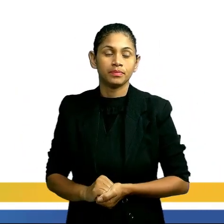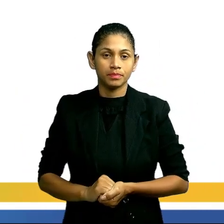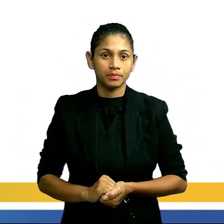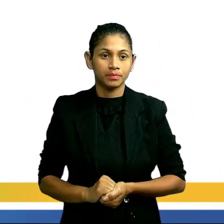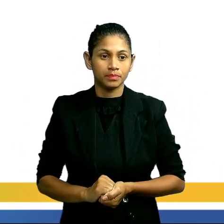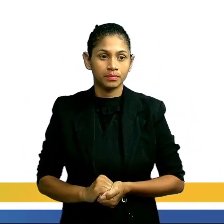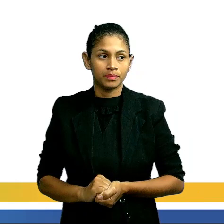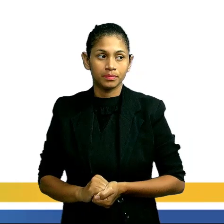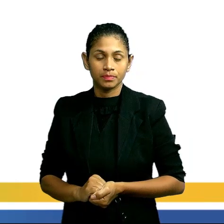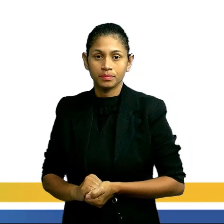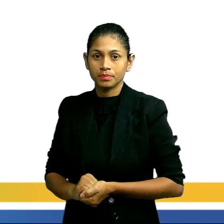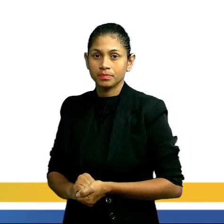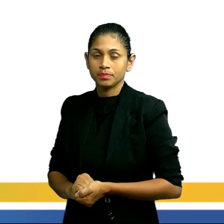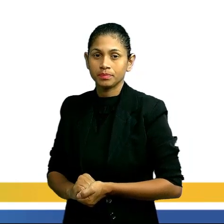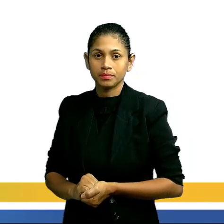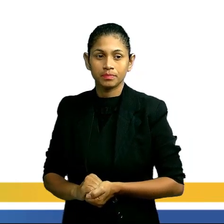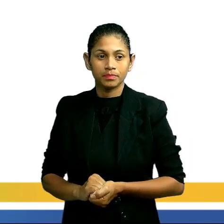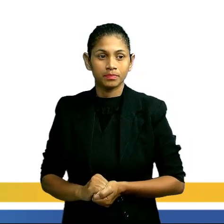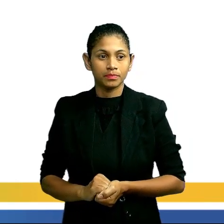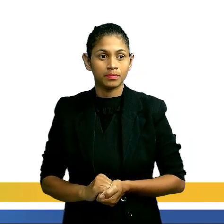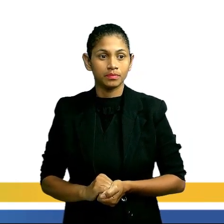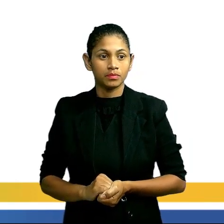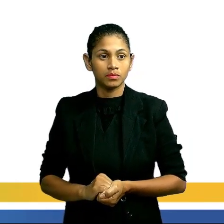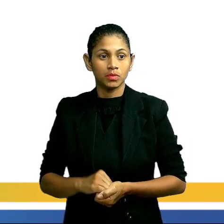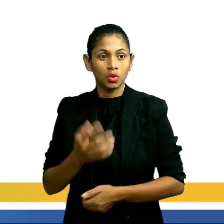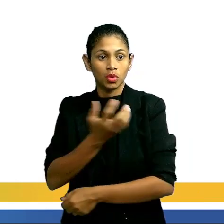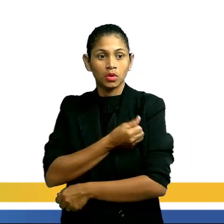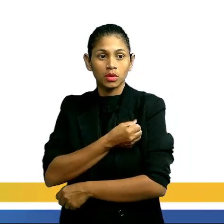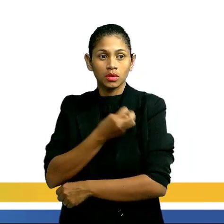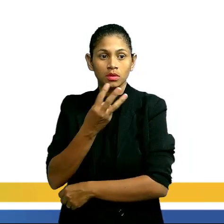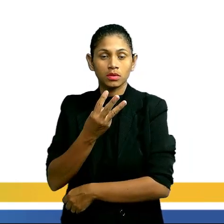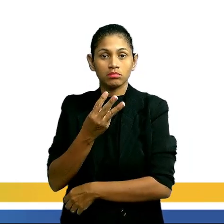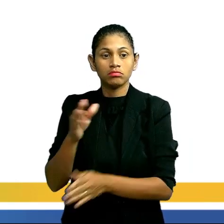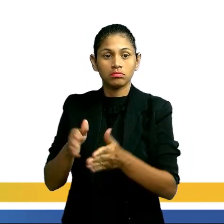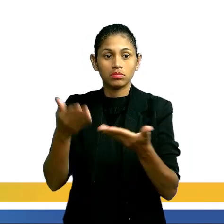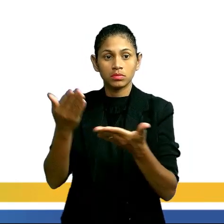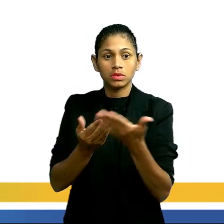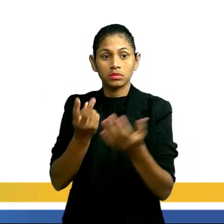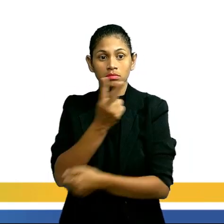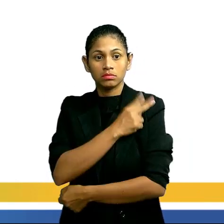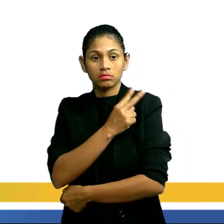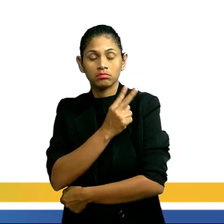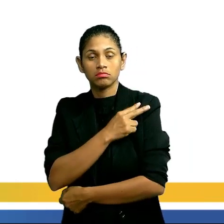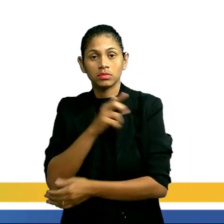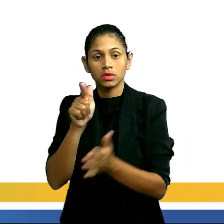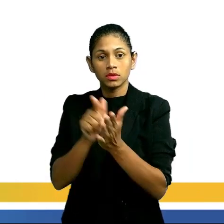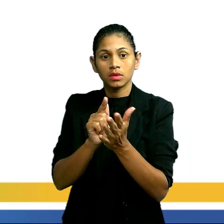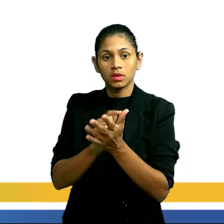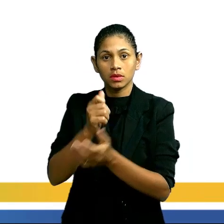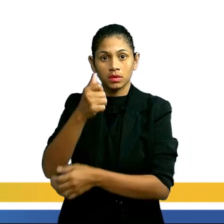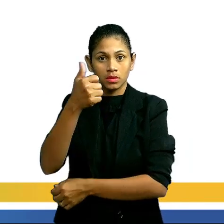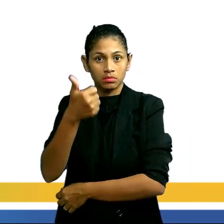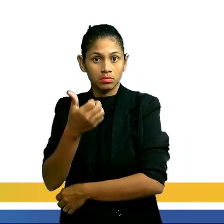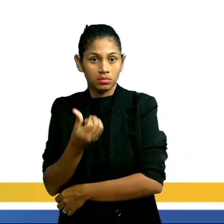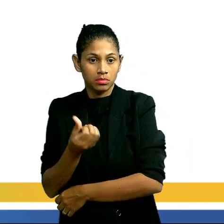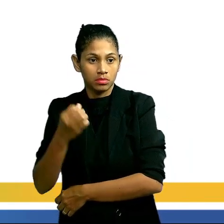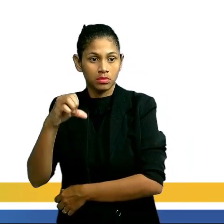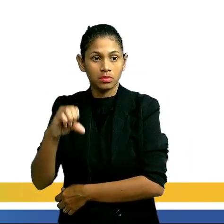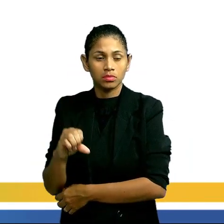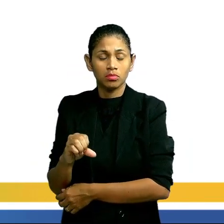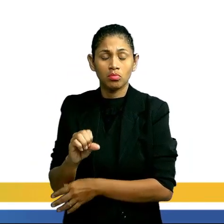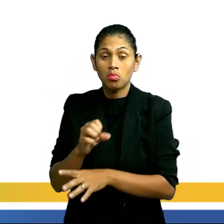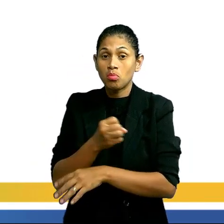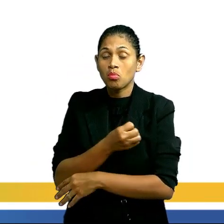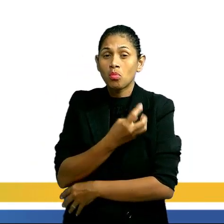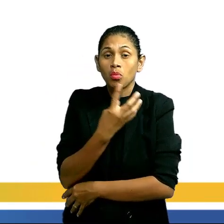Questão 3, livro do Resolva Enem, 2, página 169. Qual dos gráficos representa uma relação